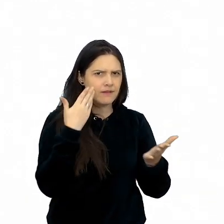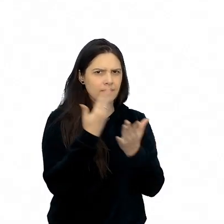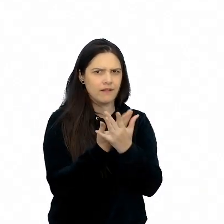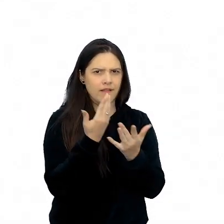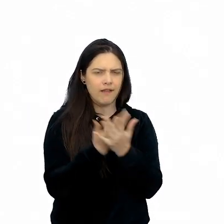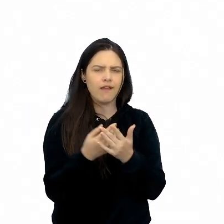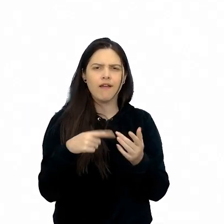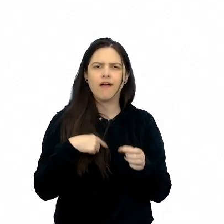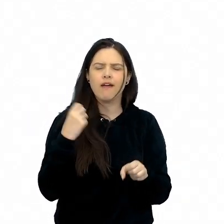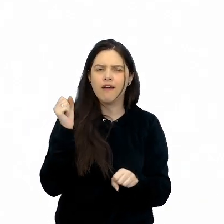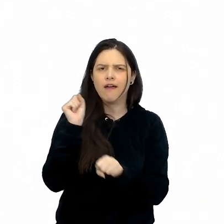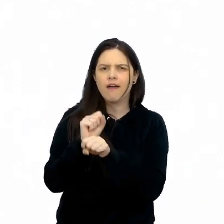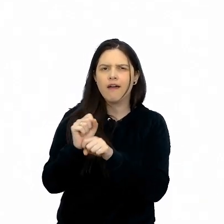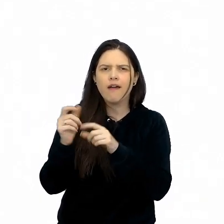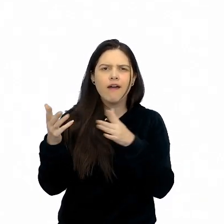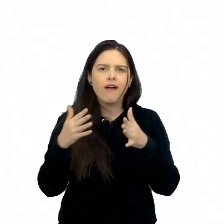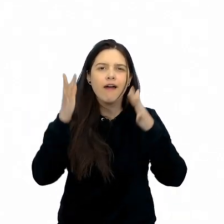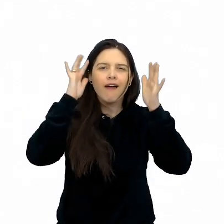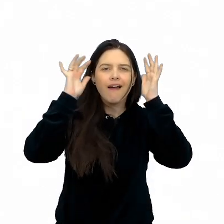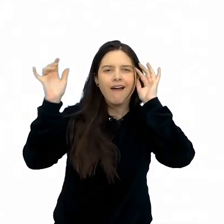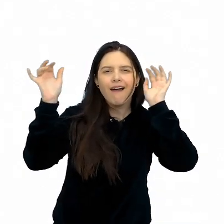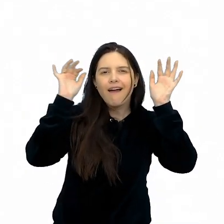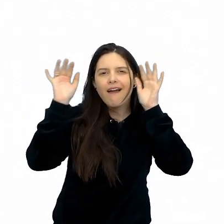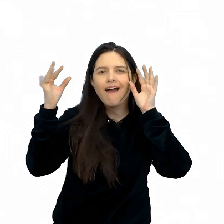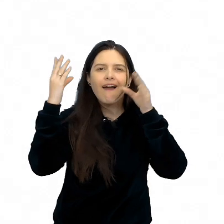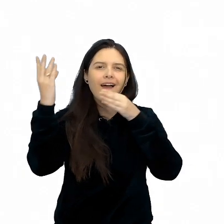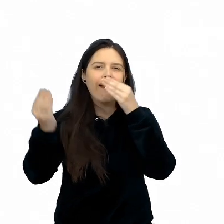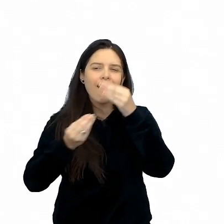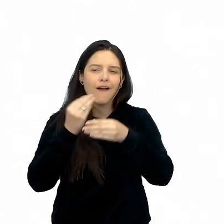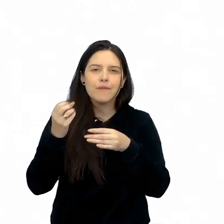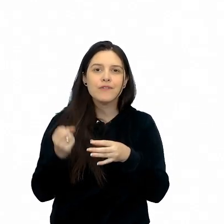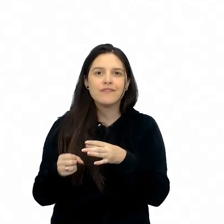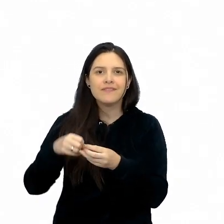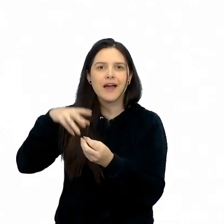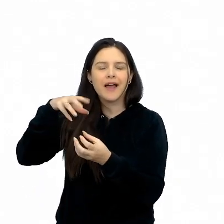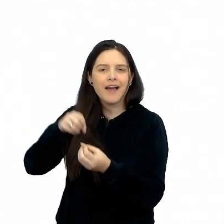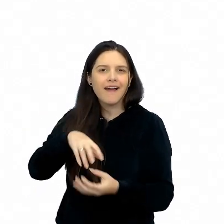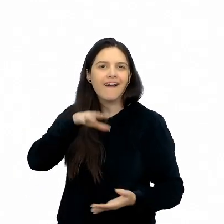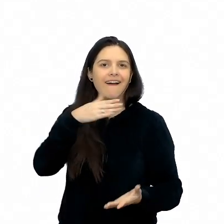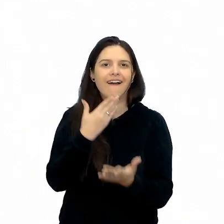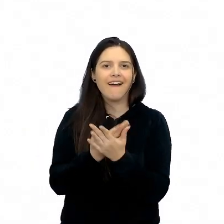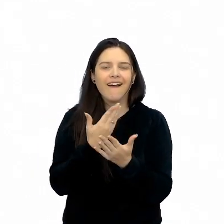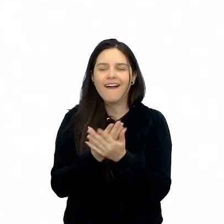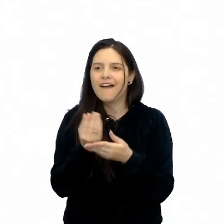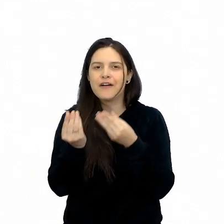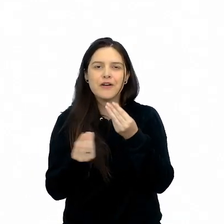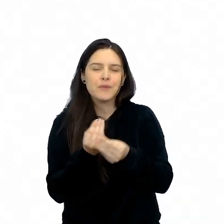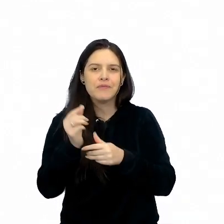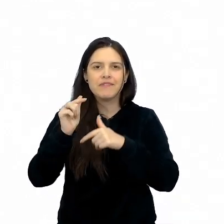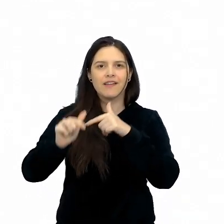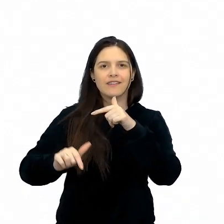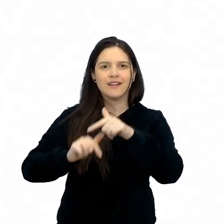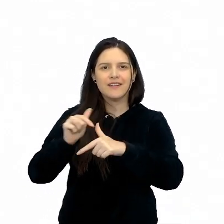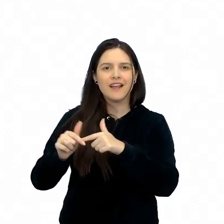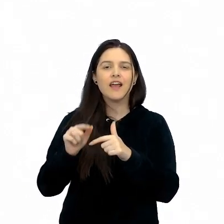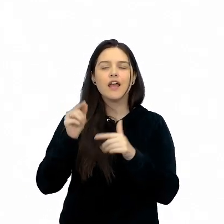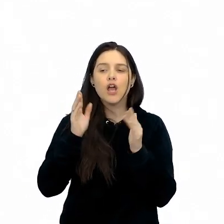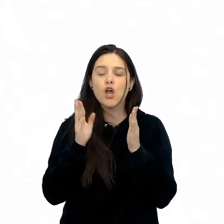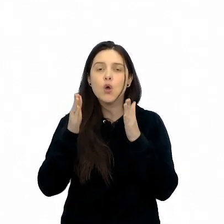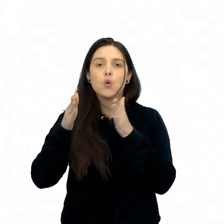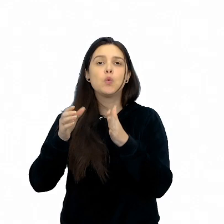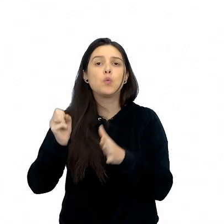nesse formato, a gente já começa a imaginar tudo aquilo que vai aparecer nessas aulas. Ou seja, como que ele vai trabalhar com isso, quais são